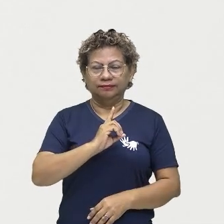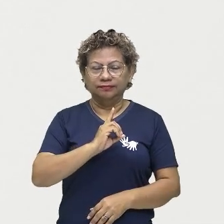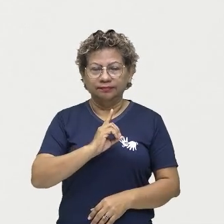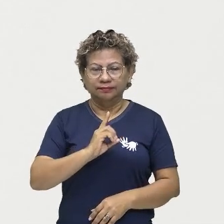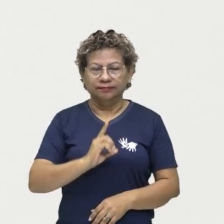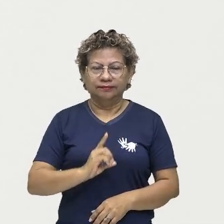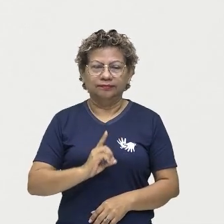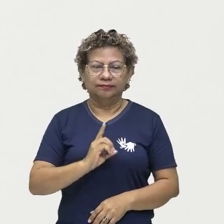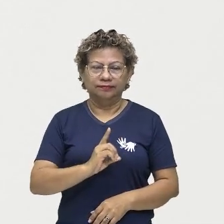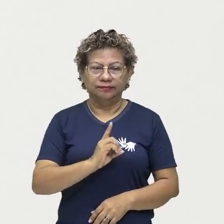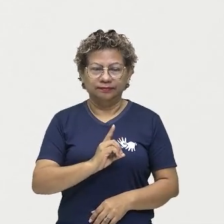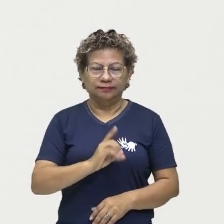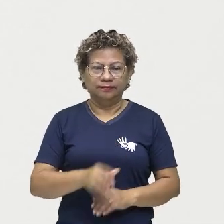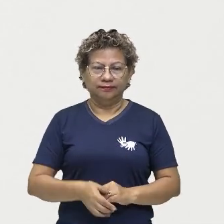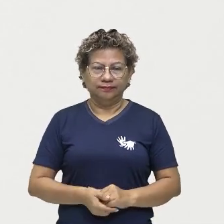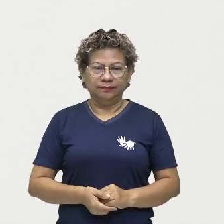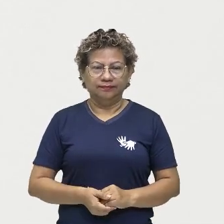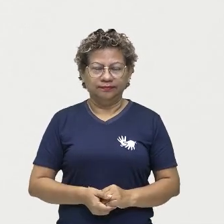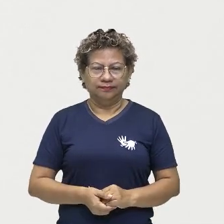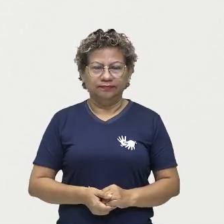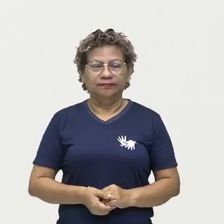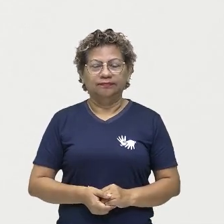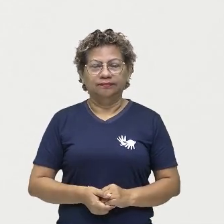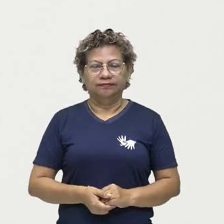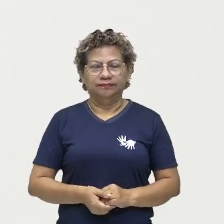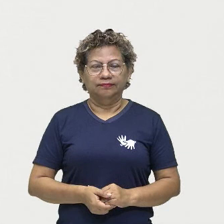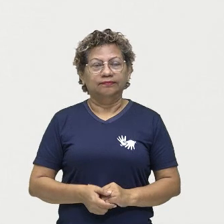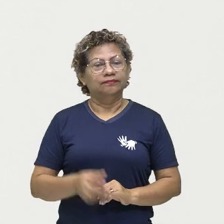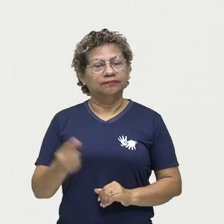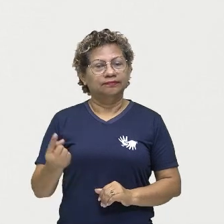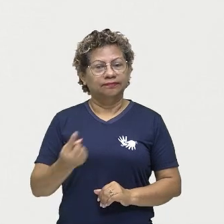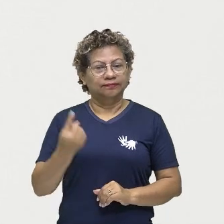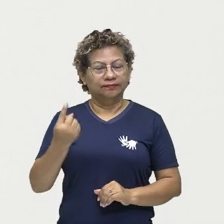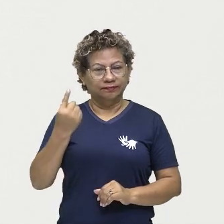da nossa questão é a letra D, altura.